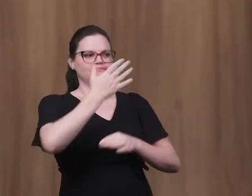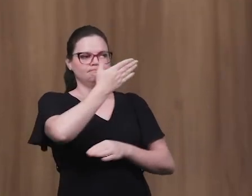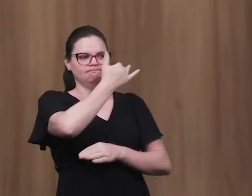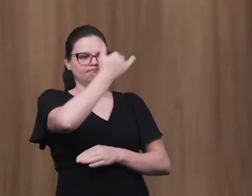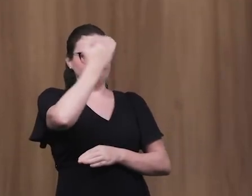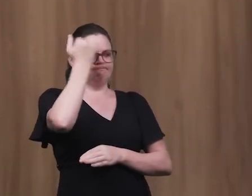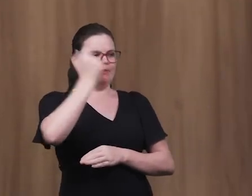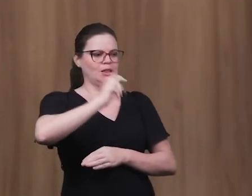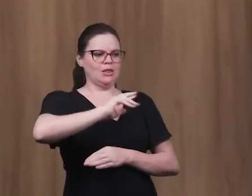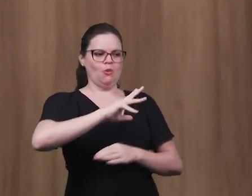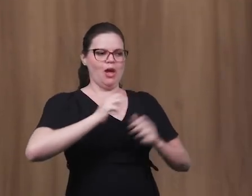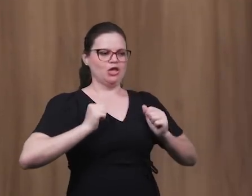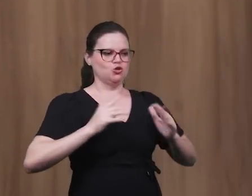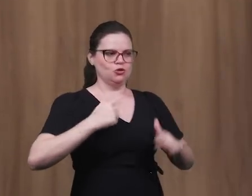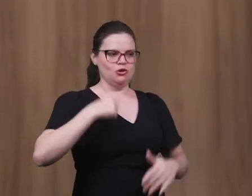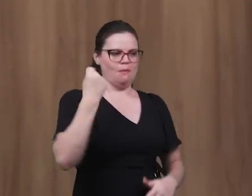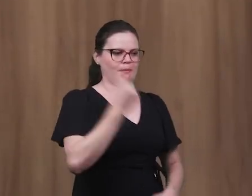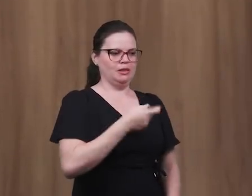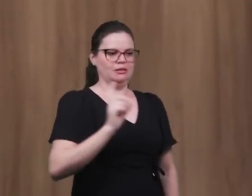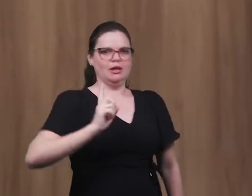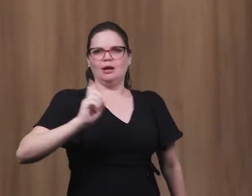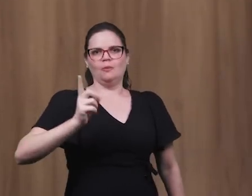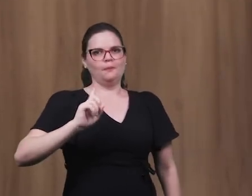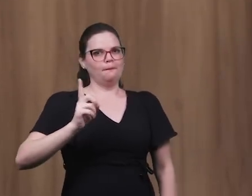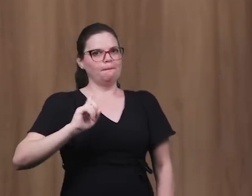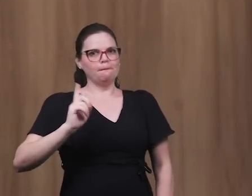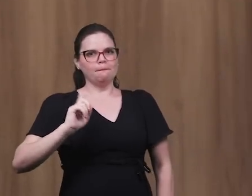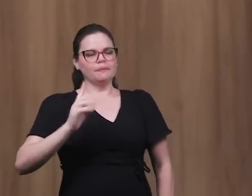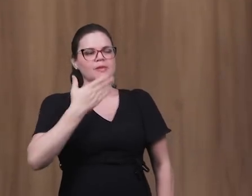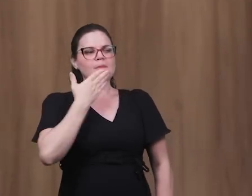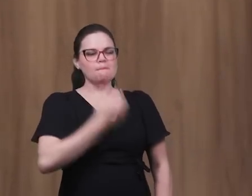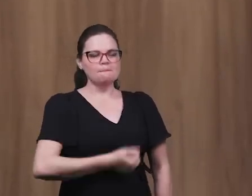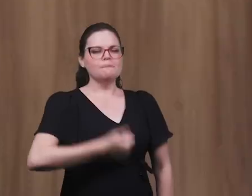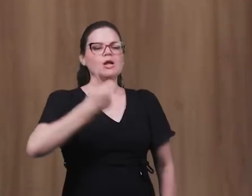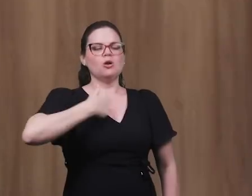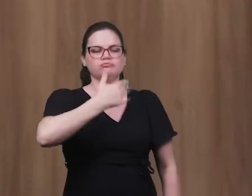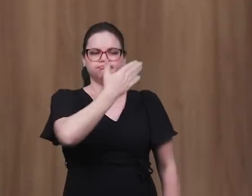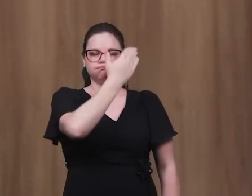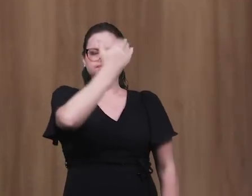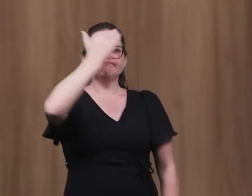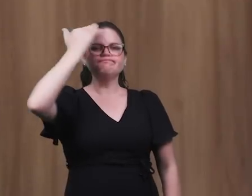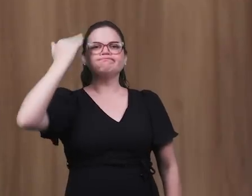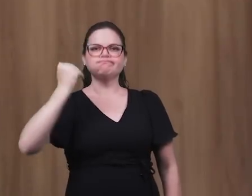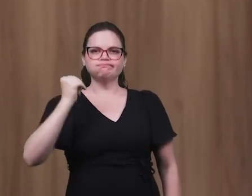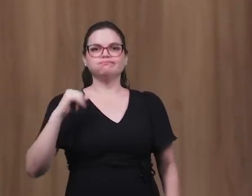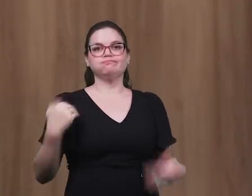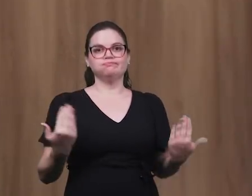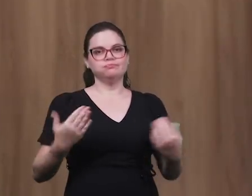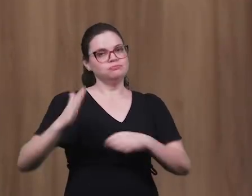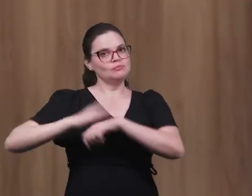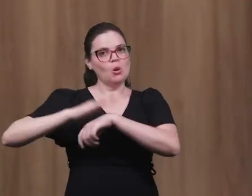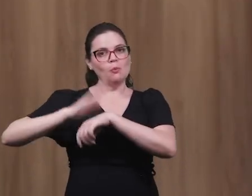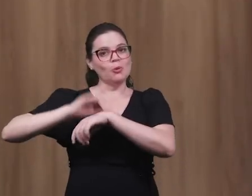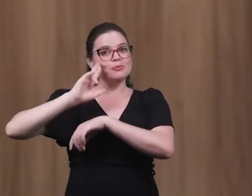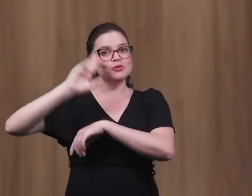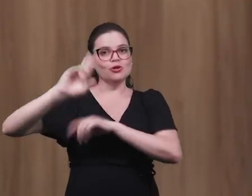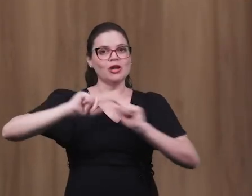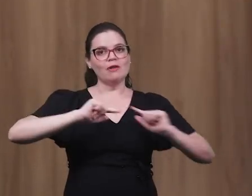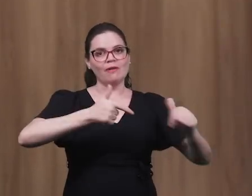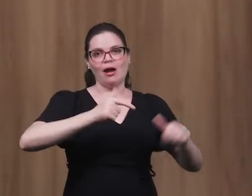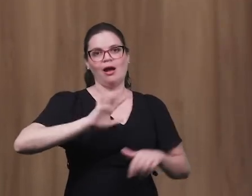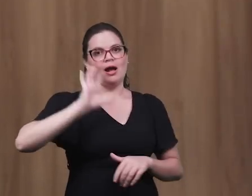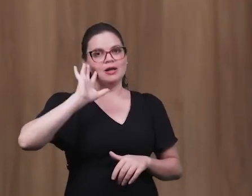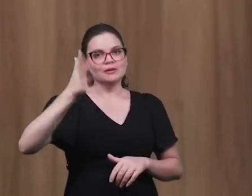a sua maneira de agir era um proceder de quem tem sabedoria. Então, a sabedoria, ela traz isso ao homem,